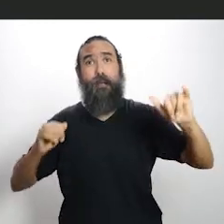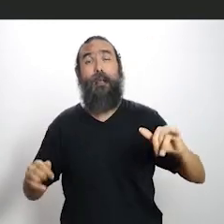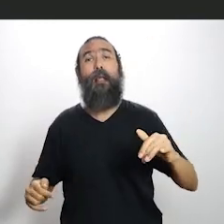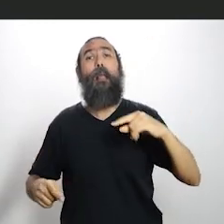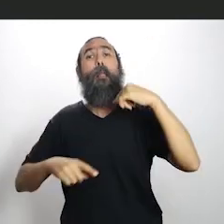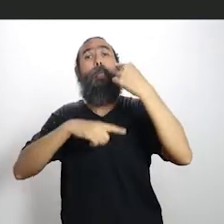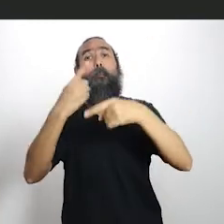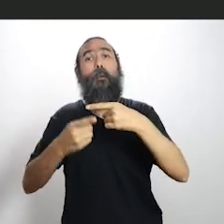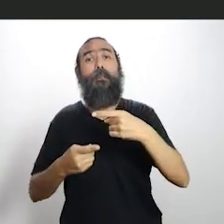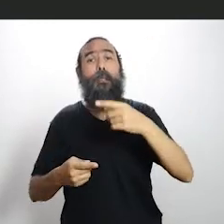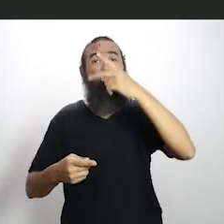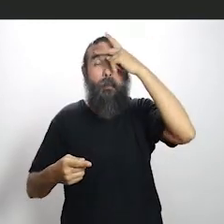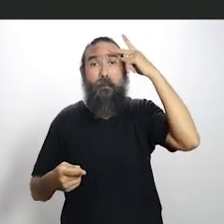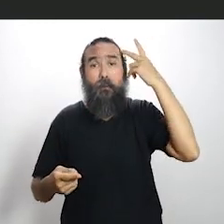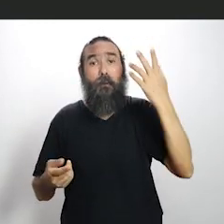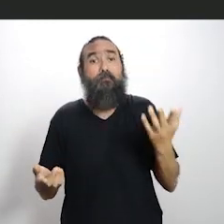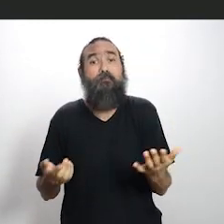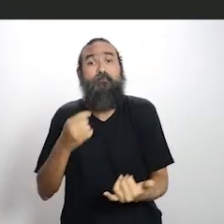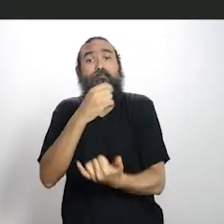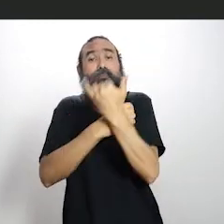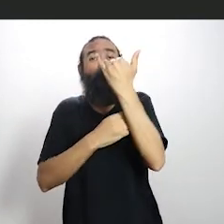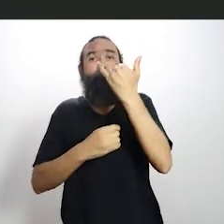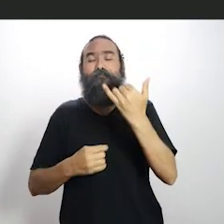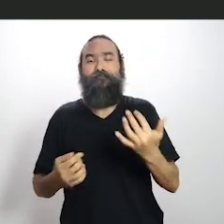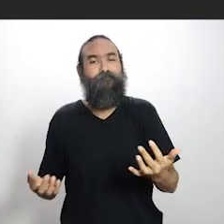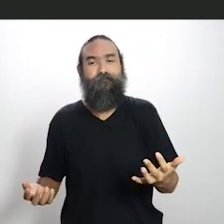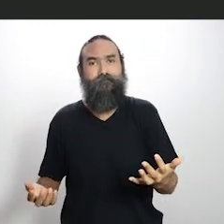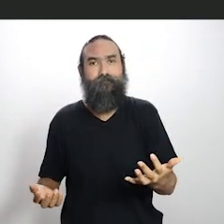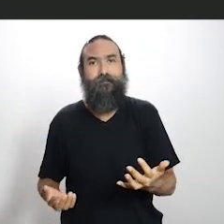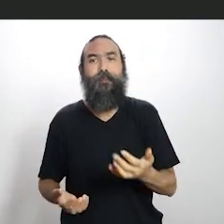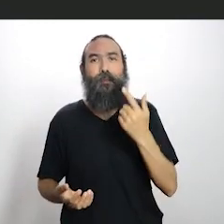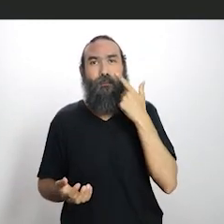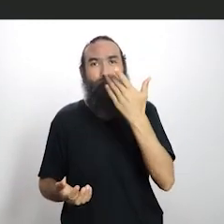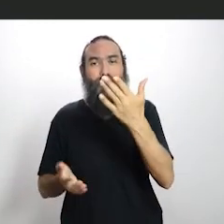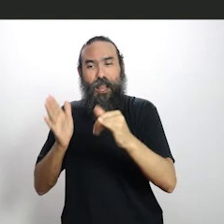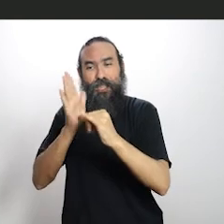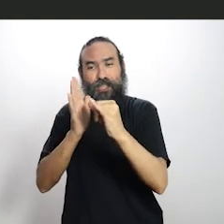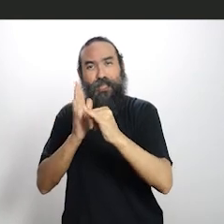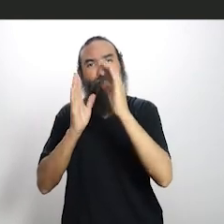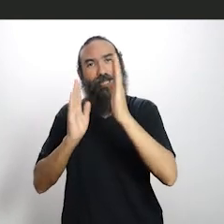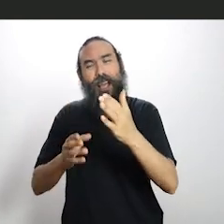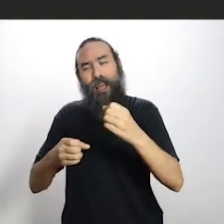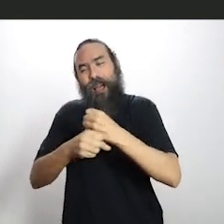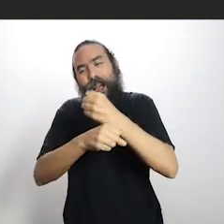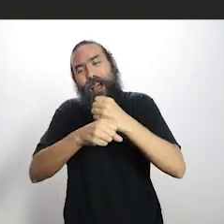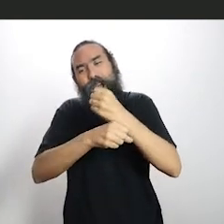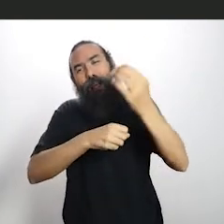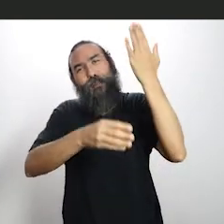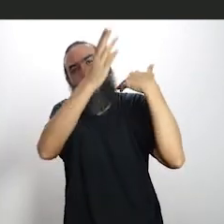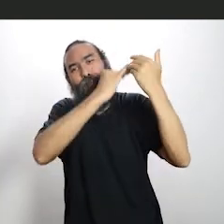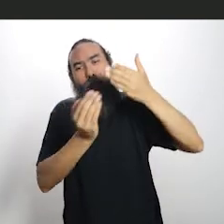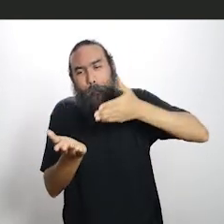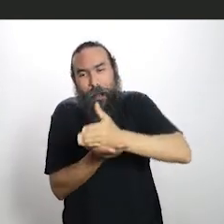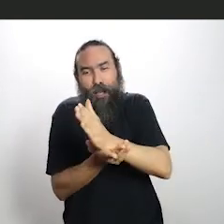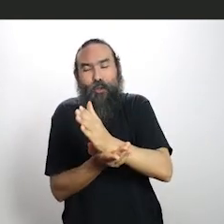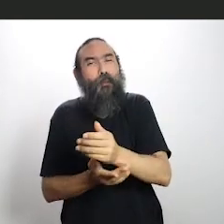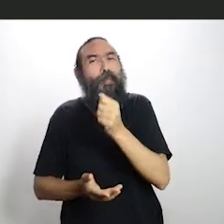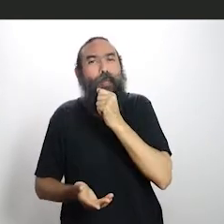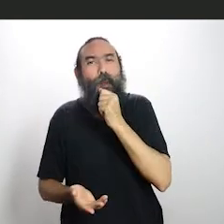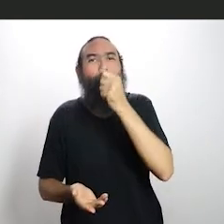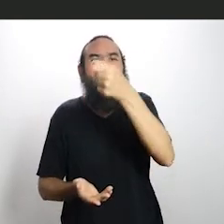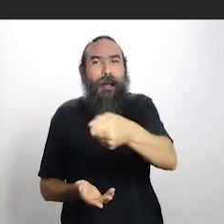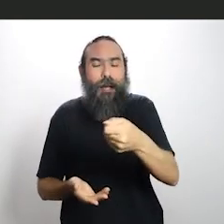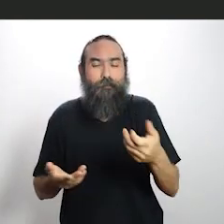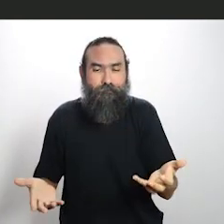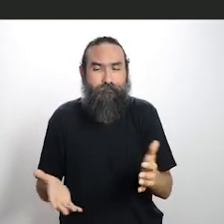governador Ronaldo Caiada sumiu e no ano de 2019 conseguiu pagar 14 folhas e meia de pagamento conseguimos pagar esse fundo